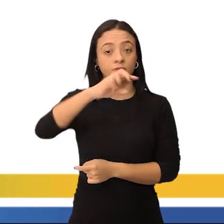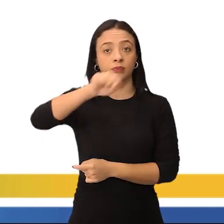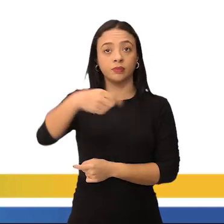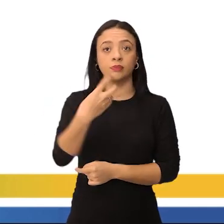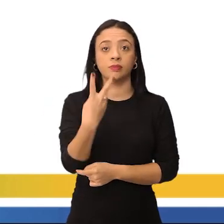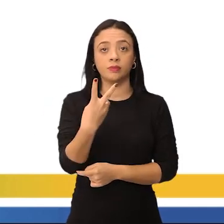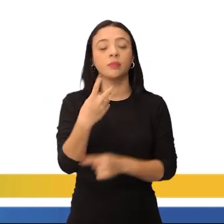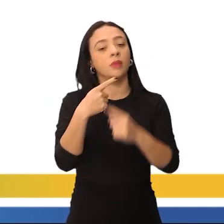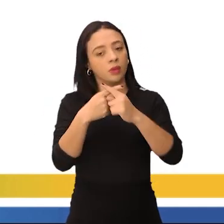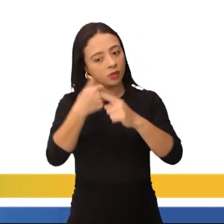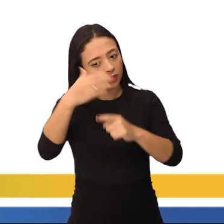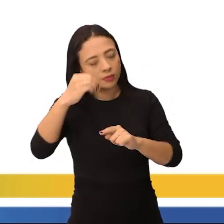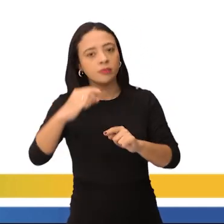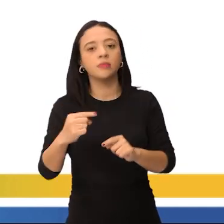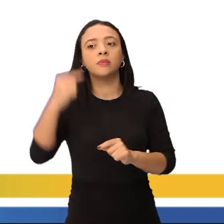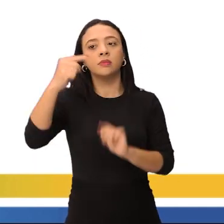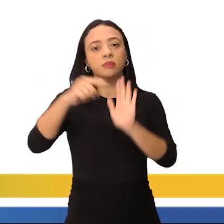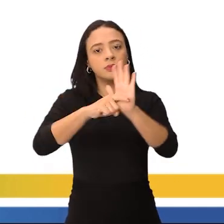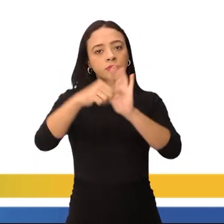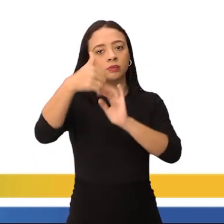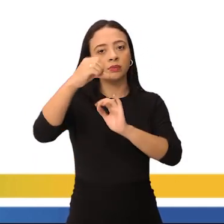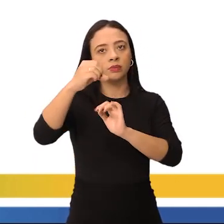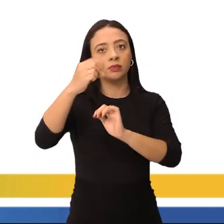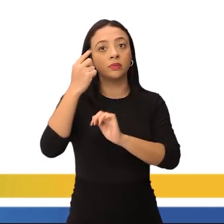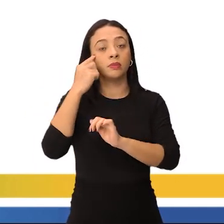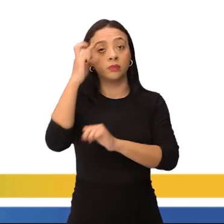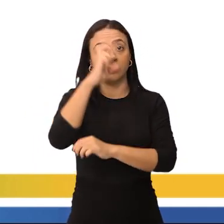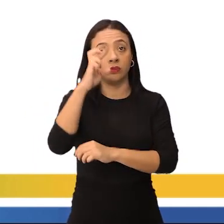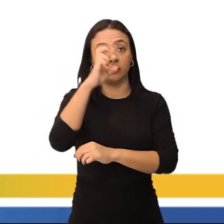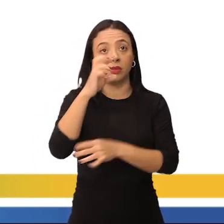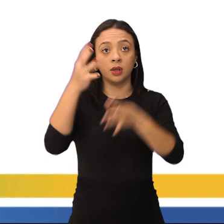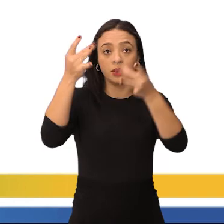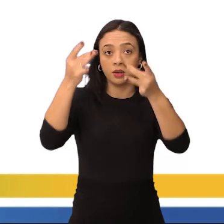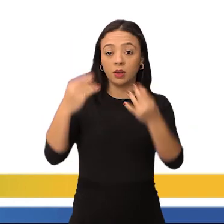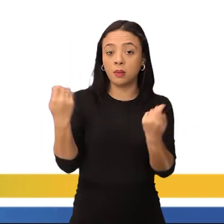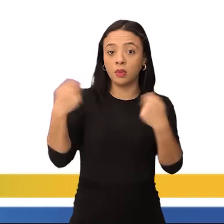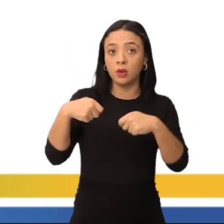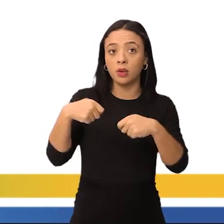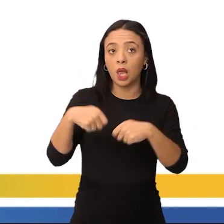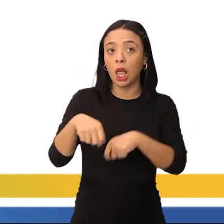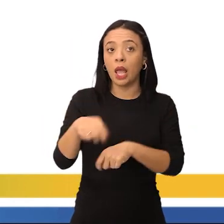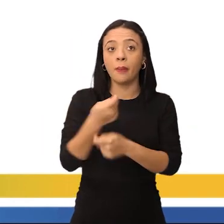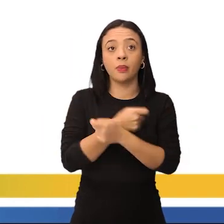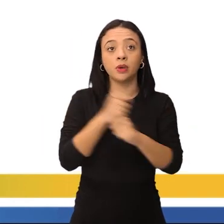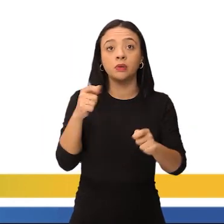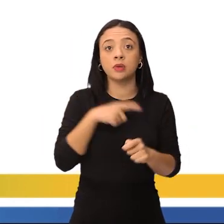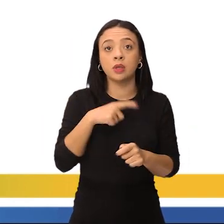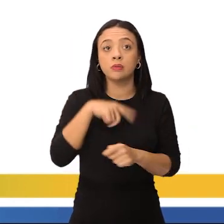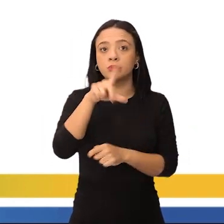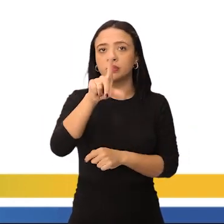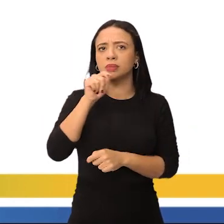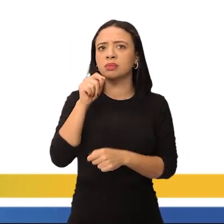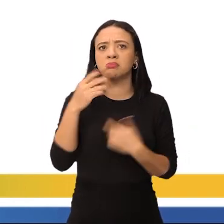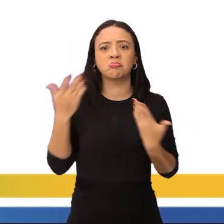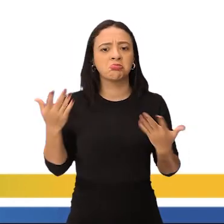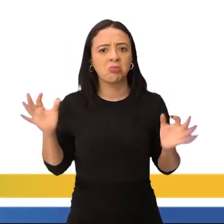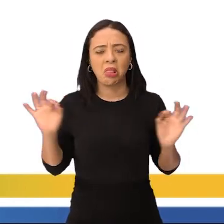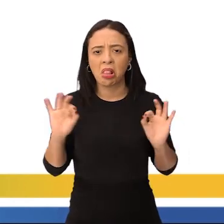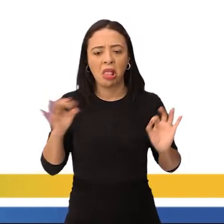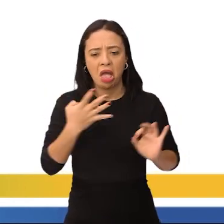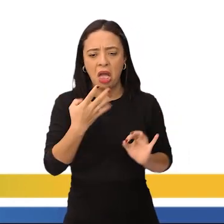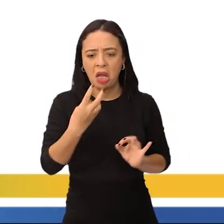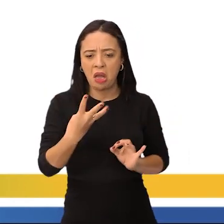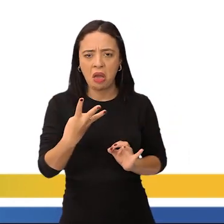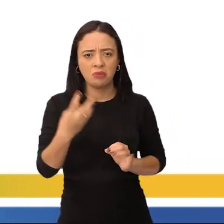vezes 10 a menos da nova você observa que dentre as alternativas não tem alternativa para marcar um tem